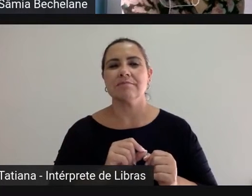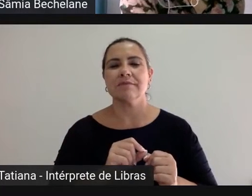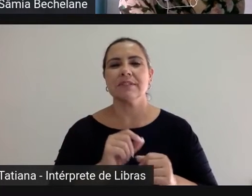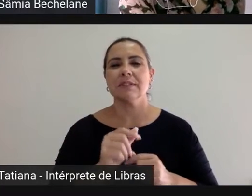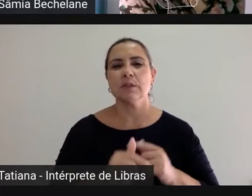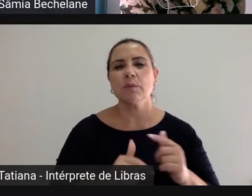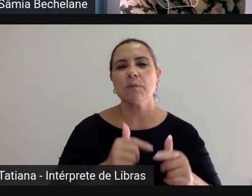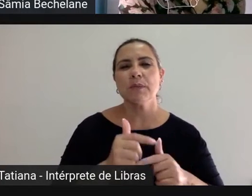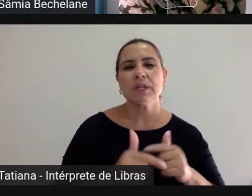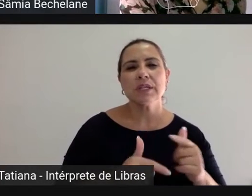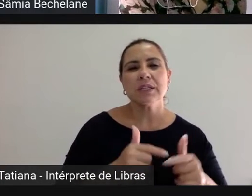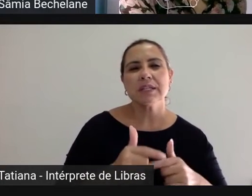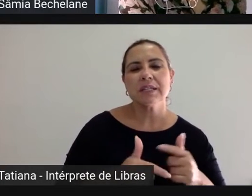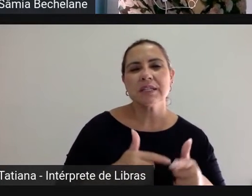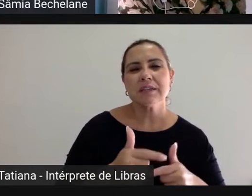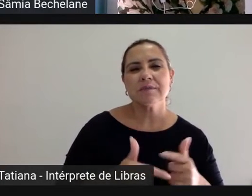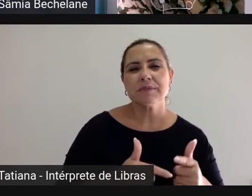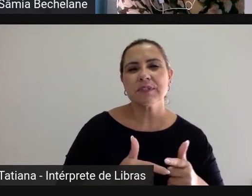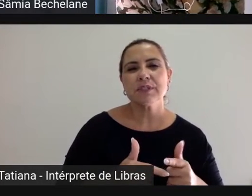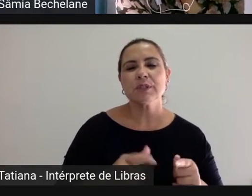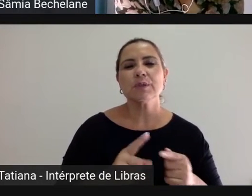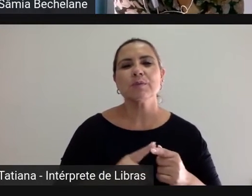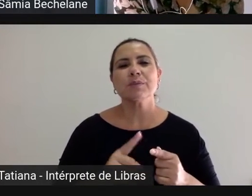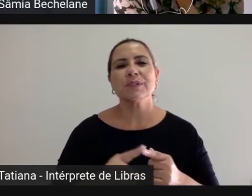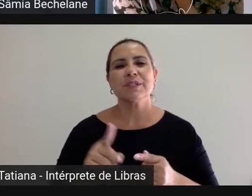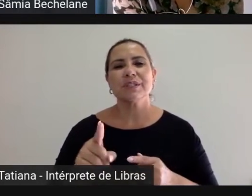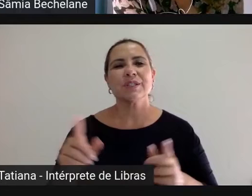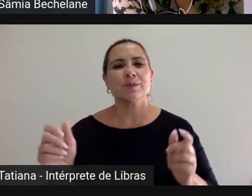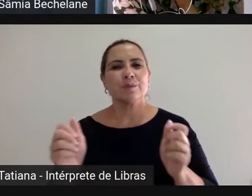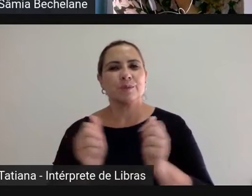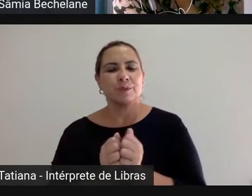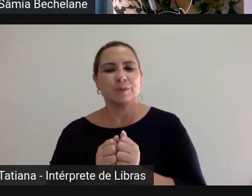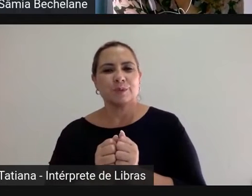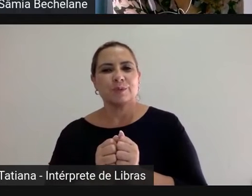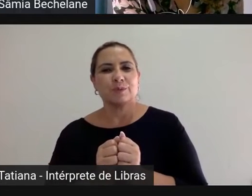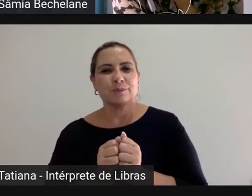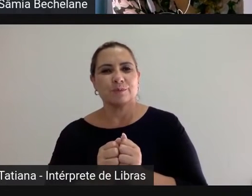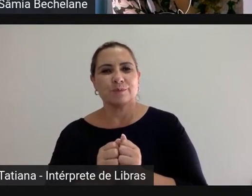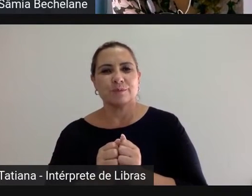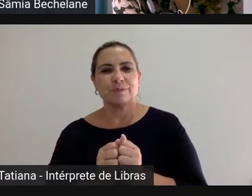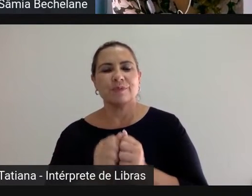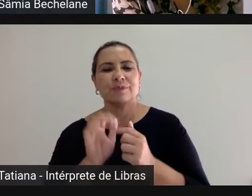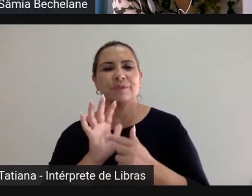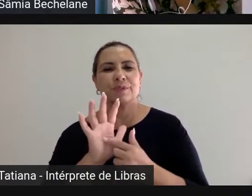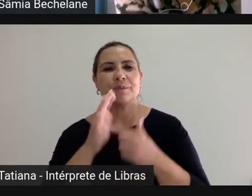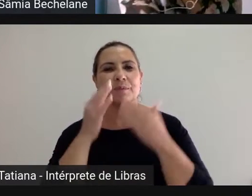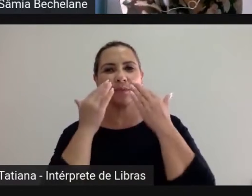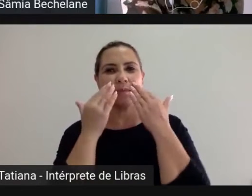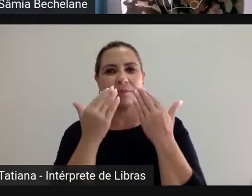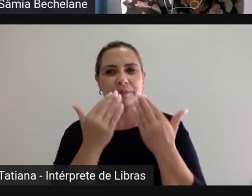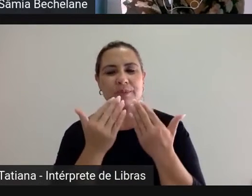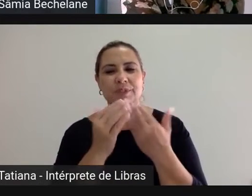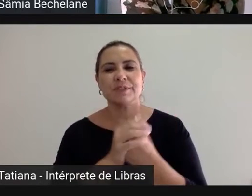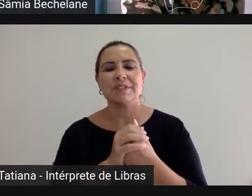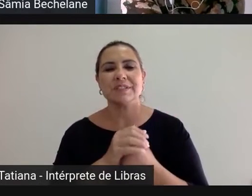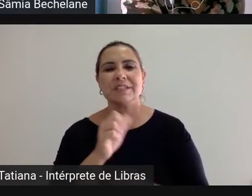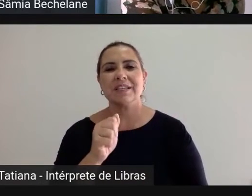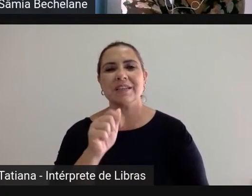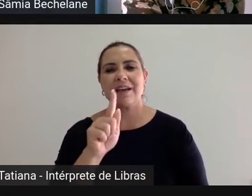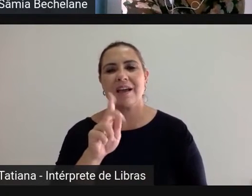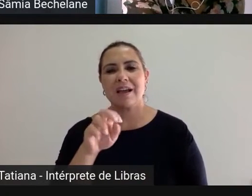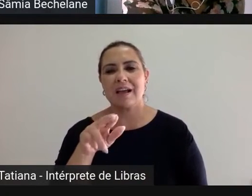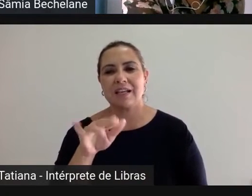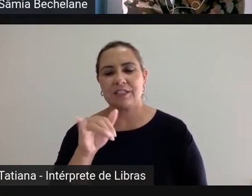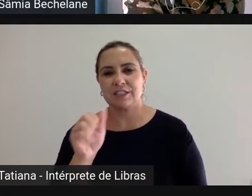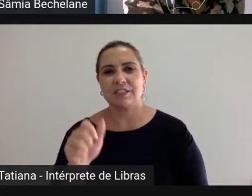trabalhando com infotainment. Aí eu me juntei a sua questão com a questão que foi apresentada pela Ana Maruza, né? As agências trabalham também